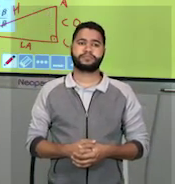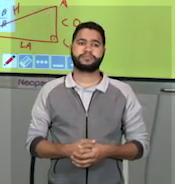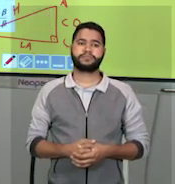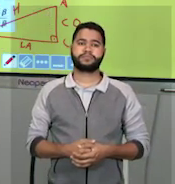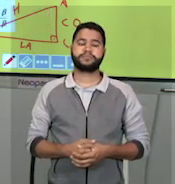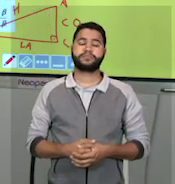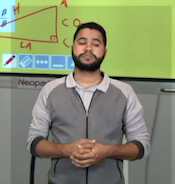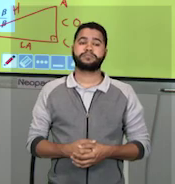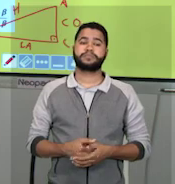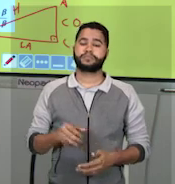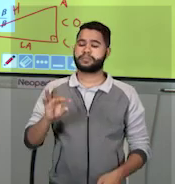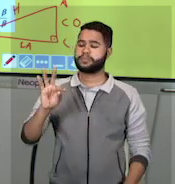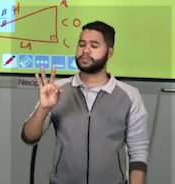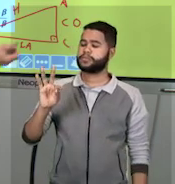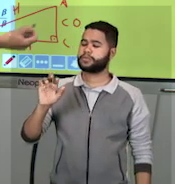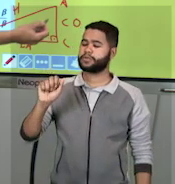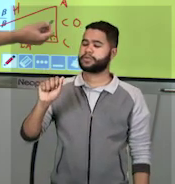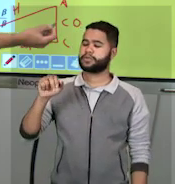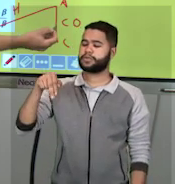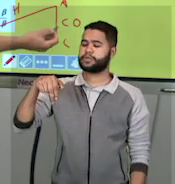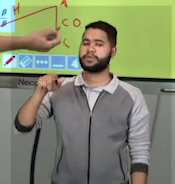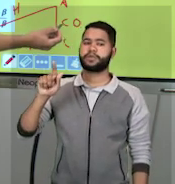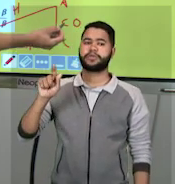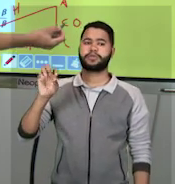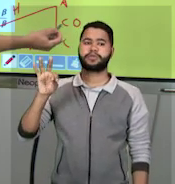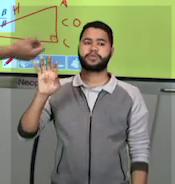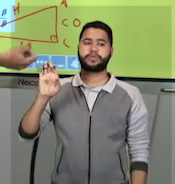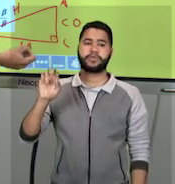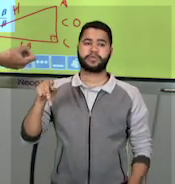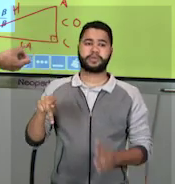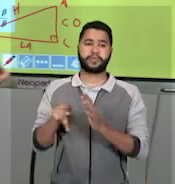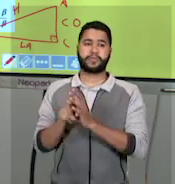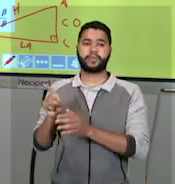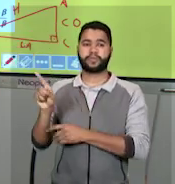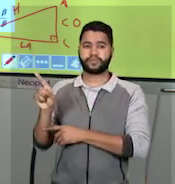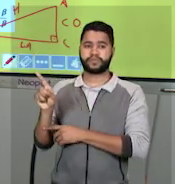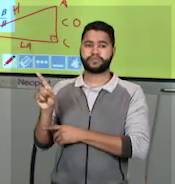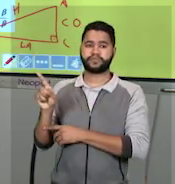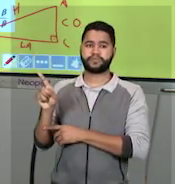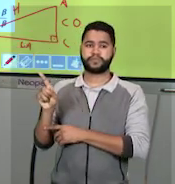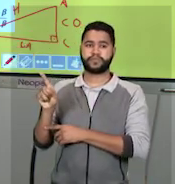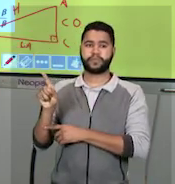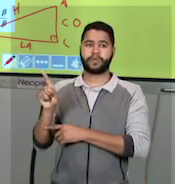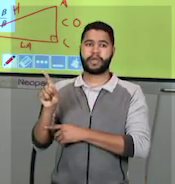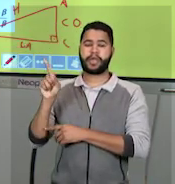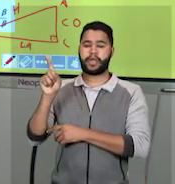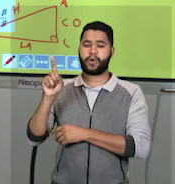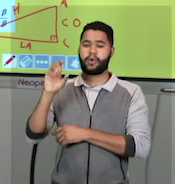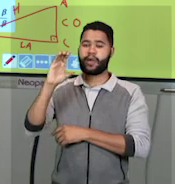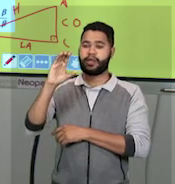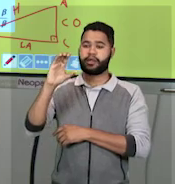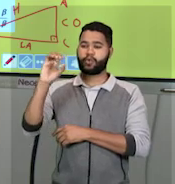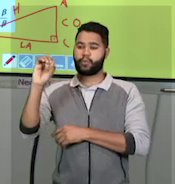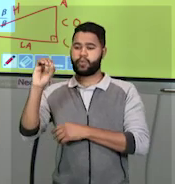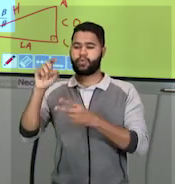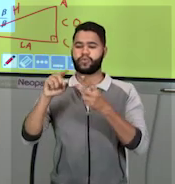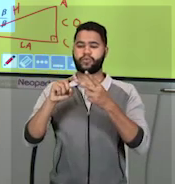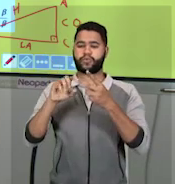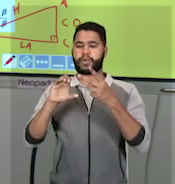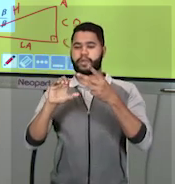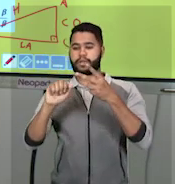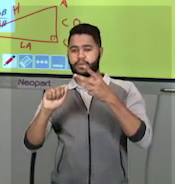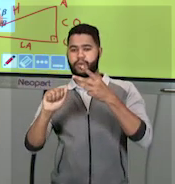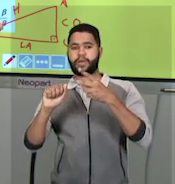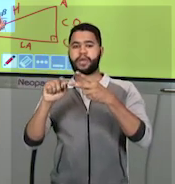E a nossa tangente seria o cateto oposto sobre o cateto adjacente, cateto oposto sobre o adjacente,